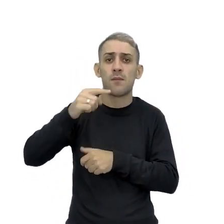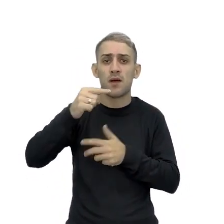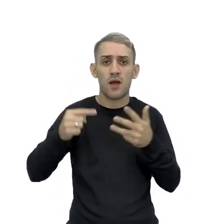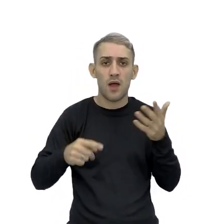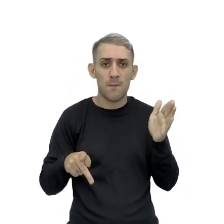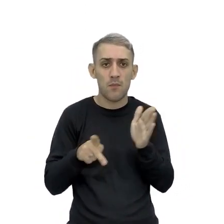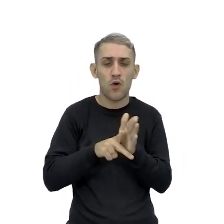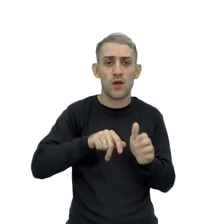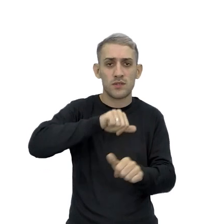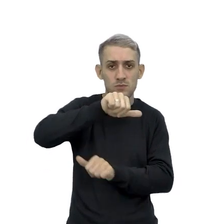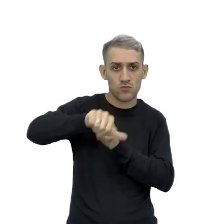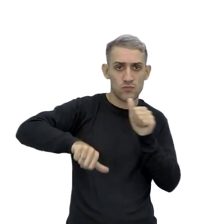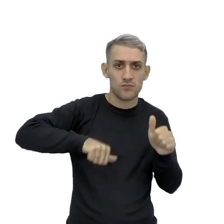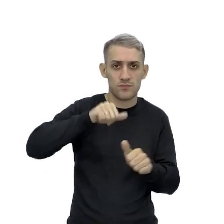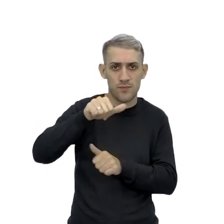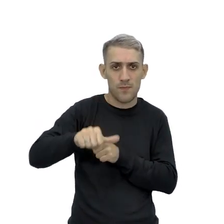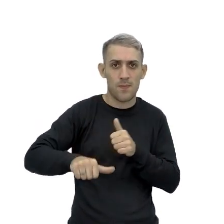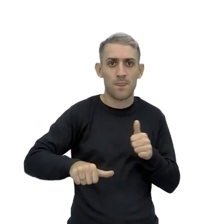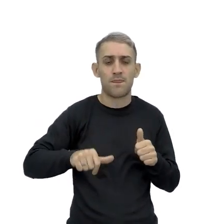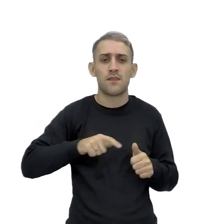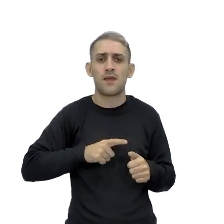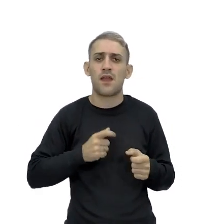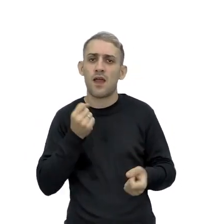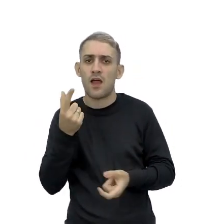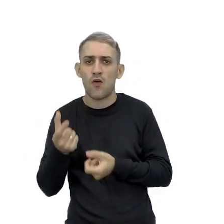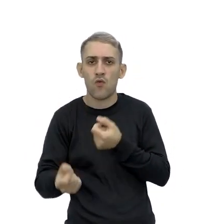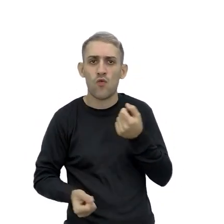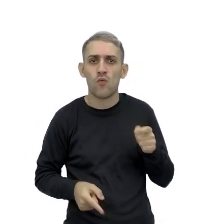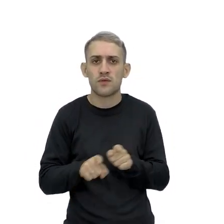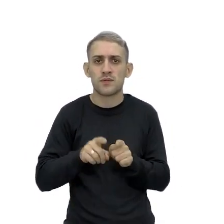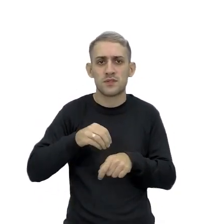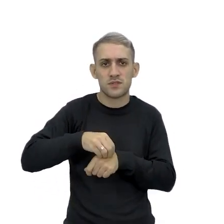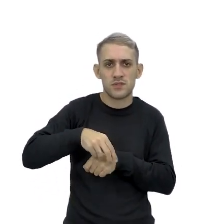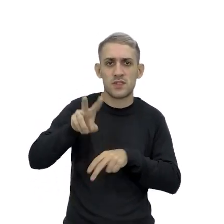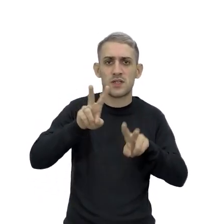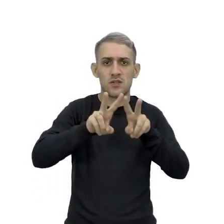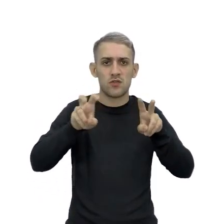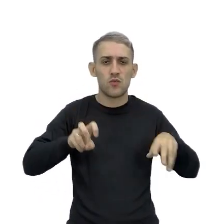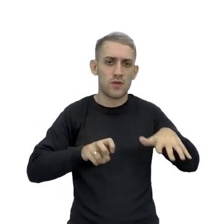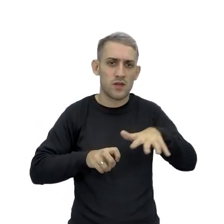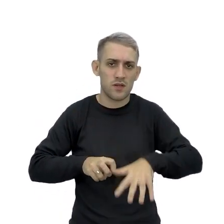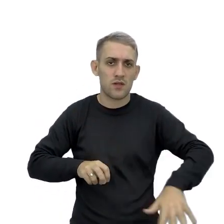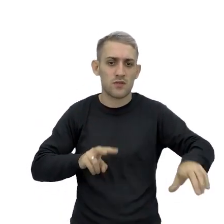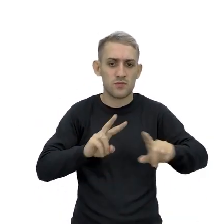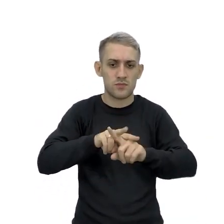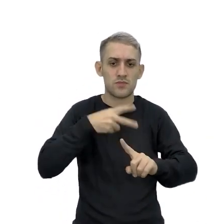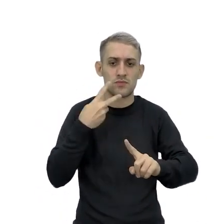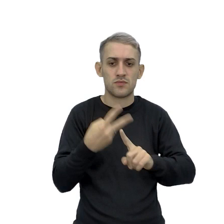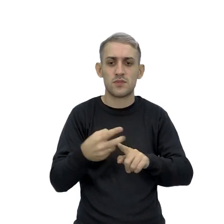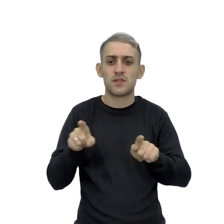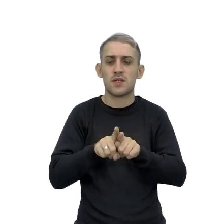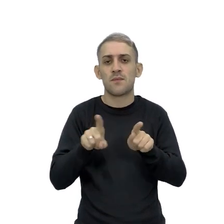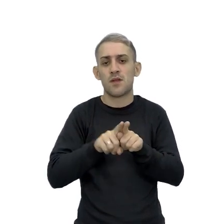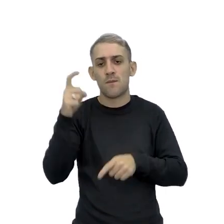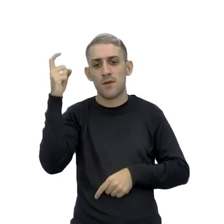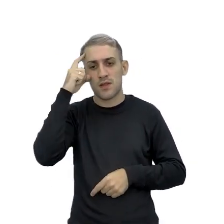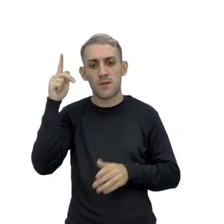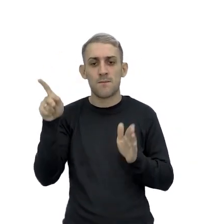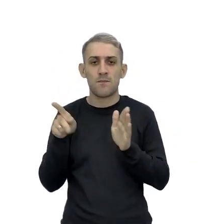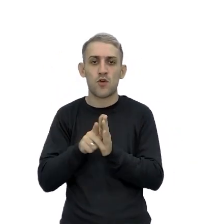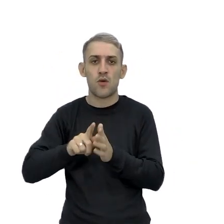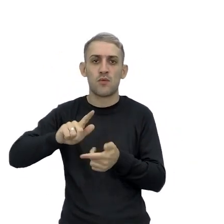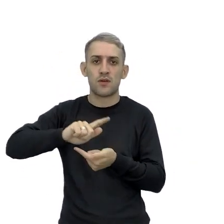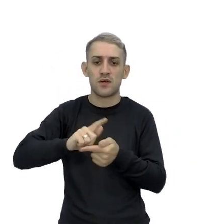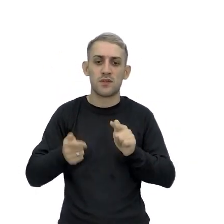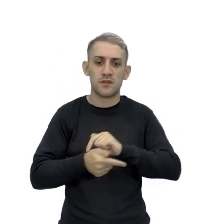essas trocas de incógnita, ou com algumas pontuações a respeito do campo multiplicativo, e também do pensamento aritmético que